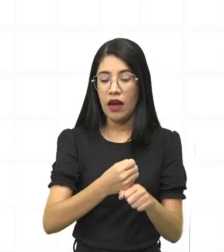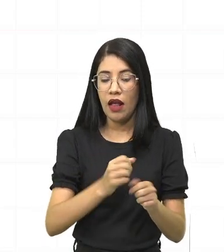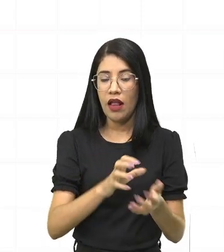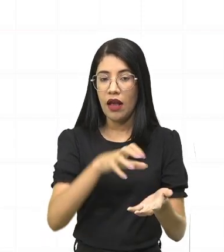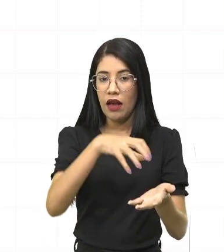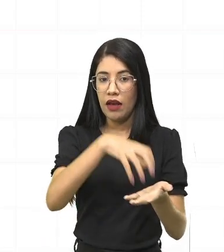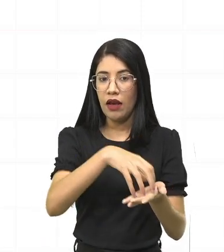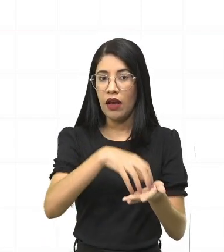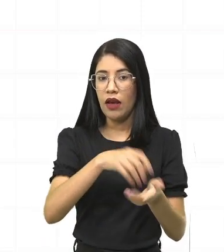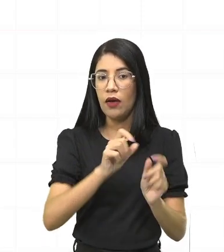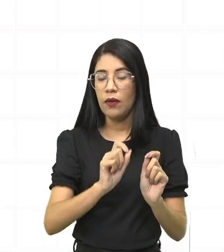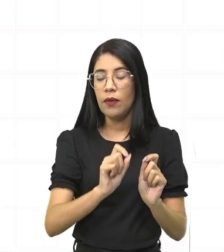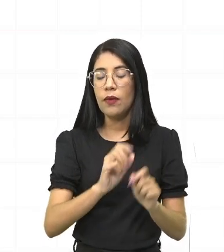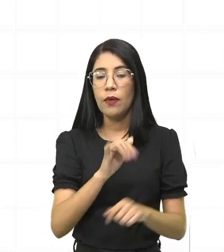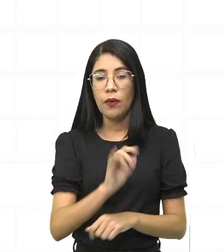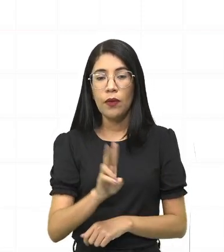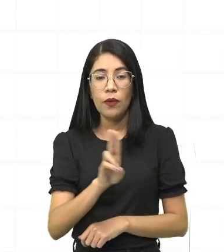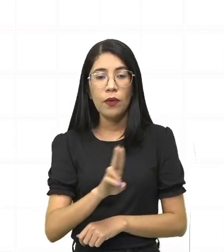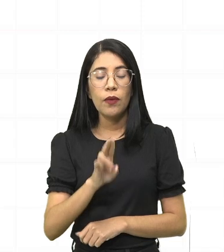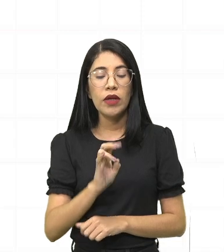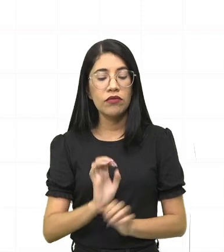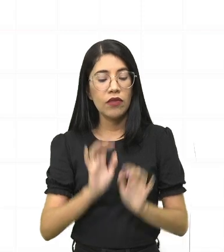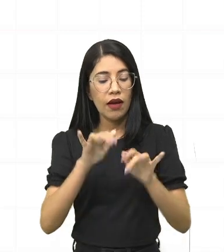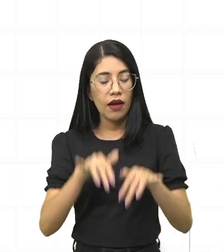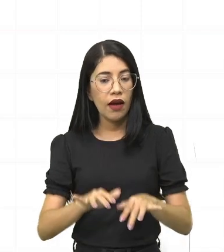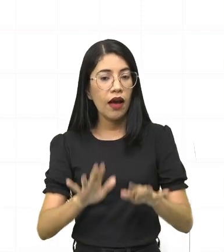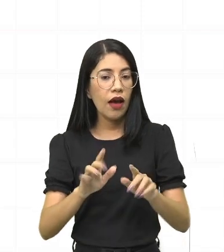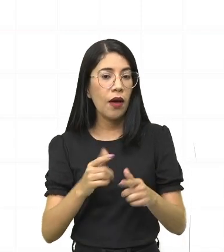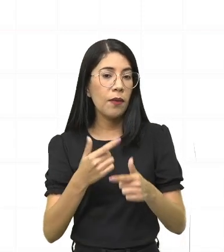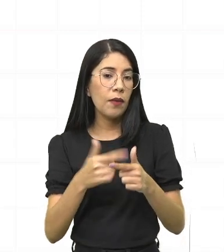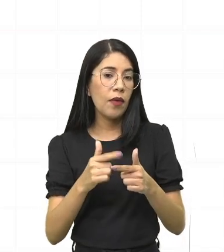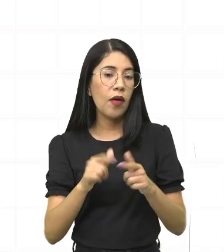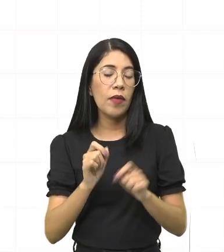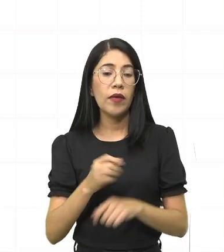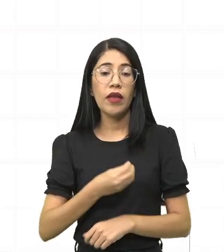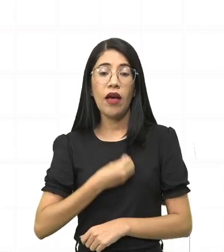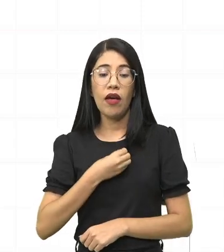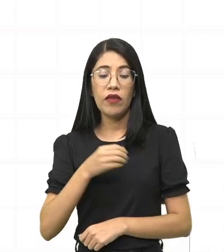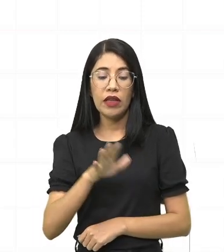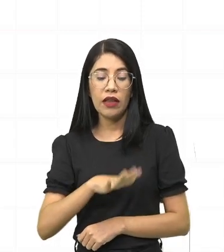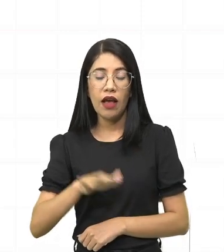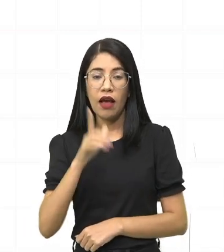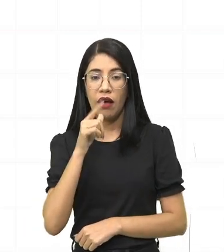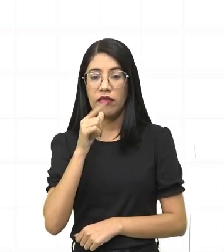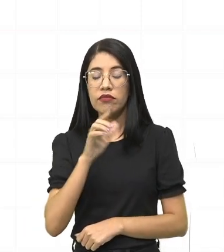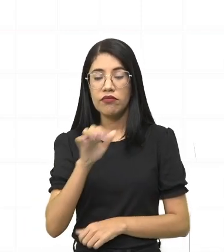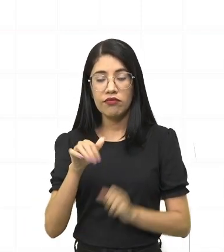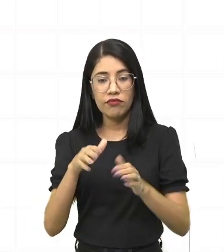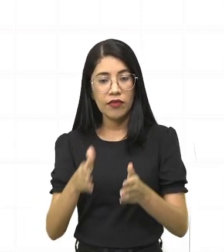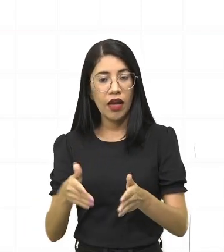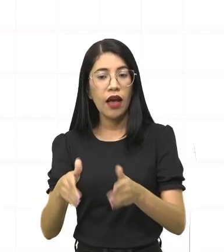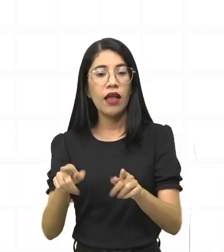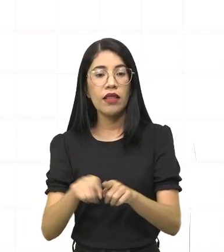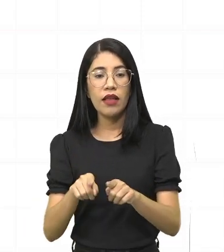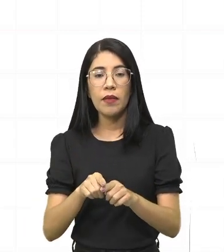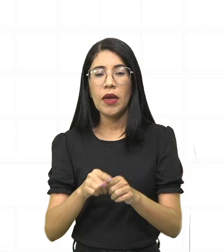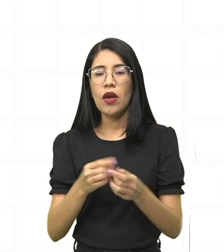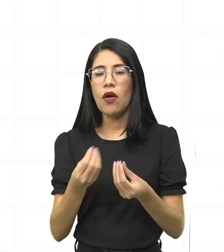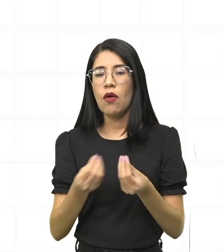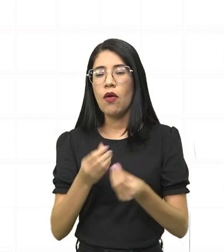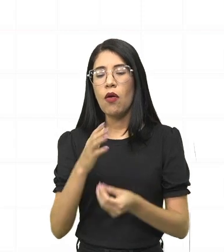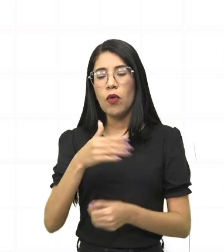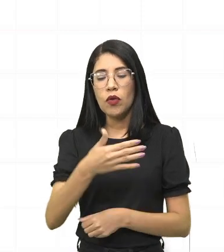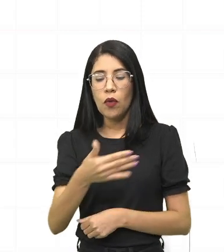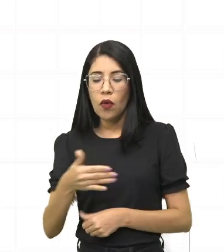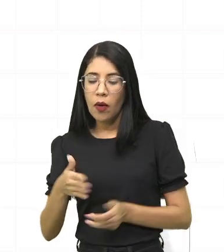utilizando a energia das marés, ela pode causar impactos na vida marinha, né, incluindo a interrupção das rotas da migração